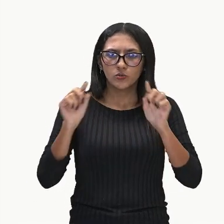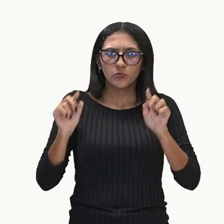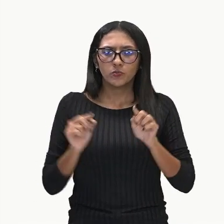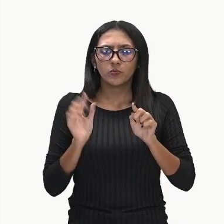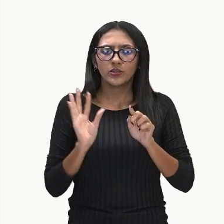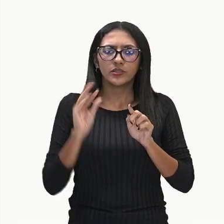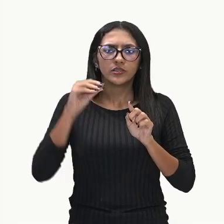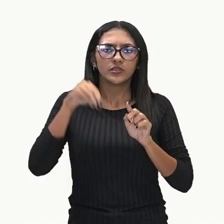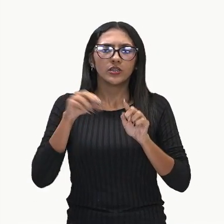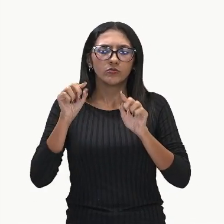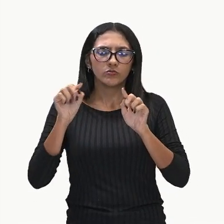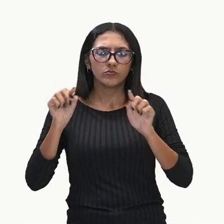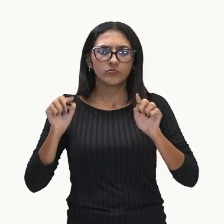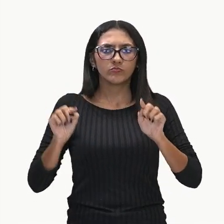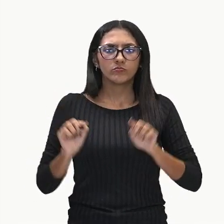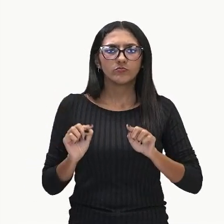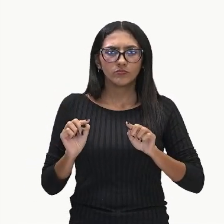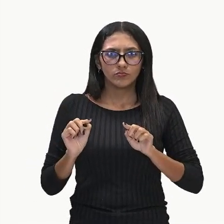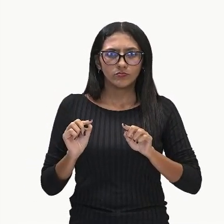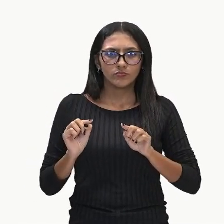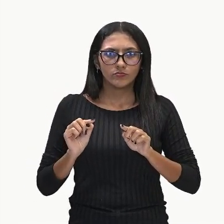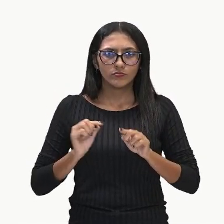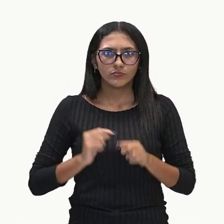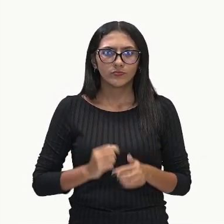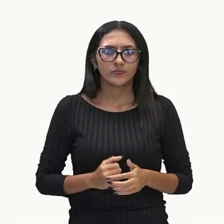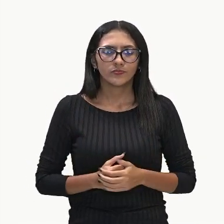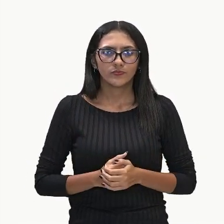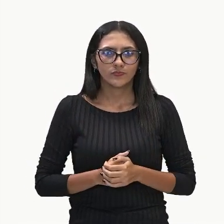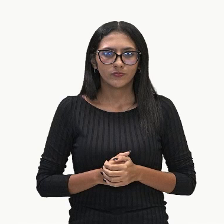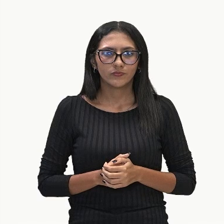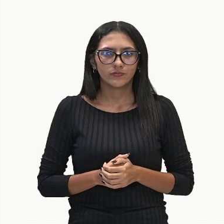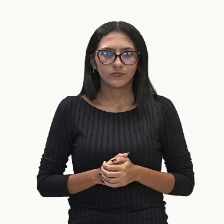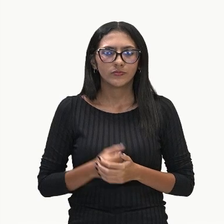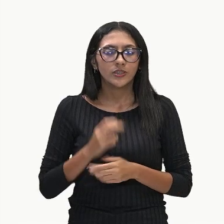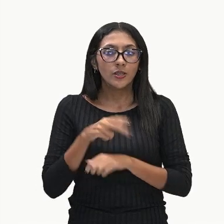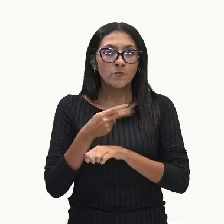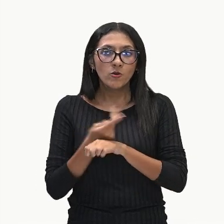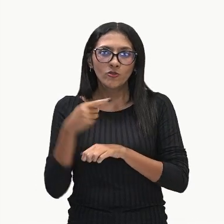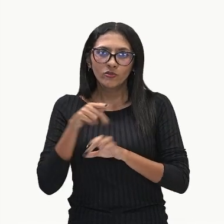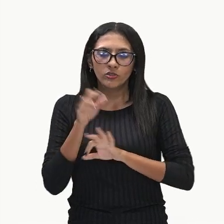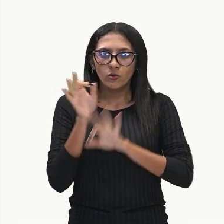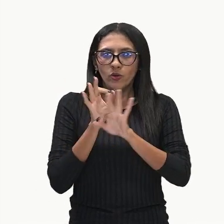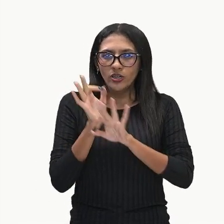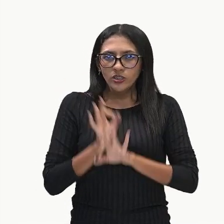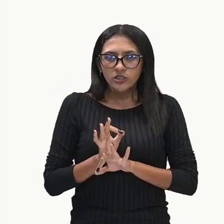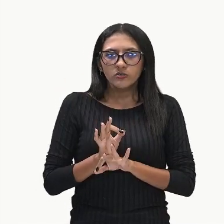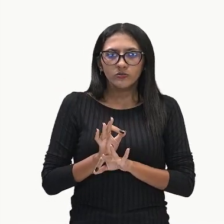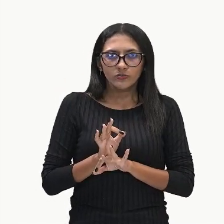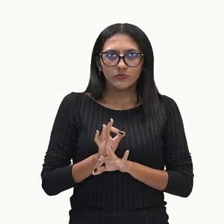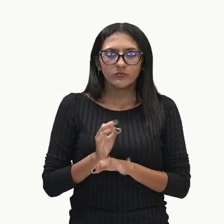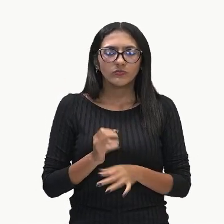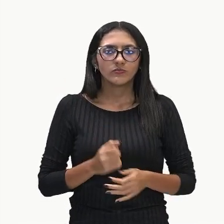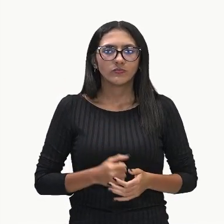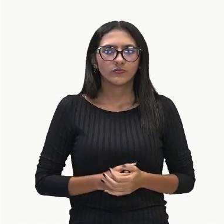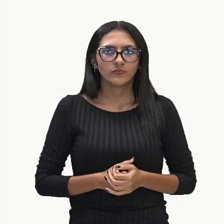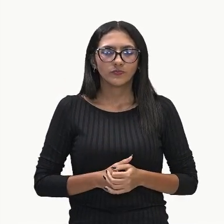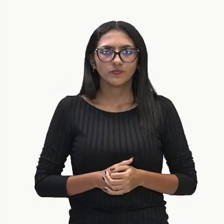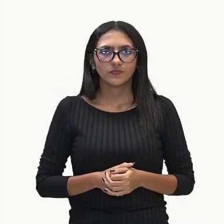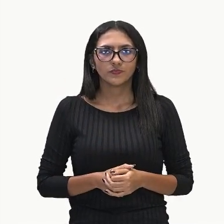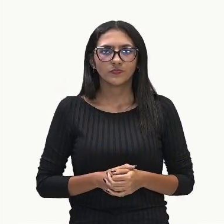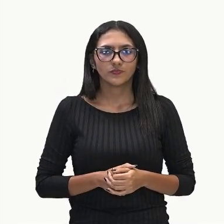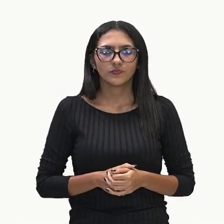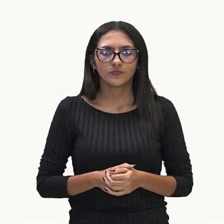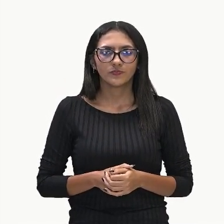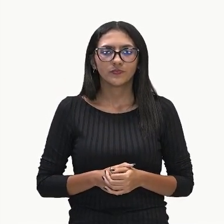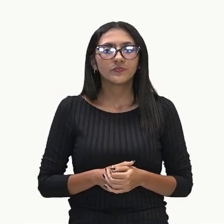parêntese? Quem resta ali na equação quando você tira o fator comum? Então, observa